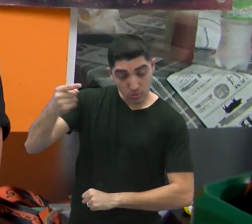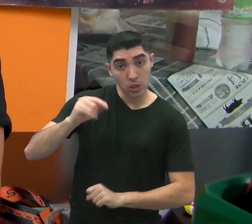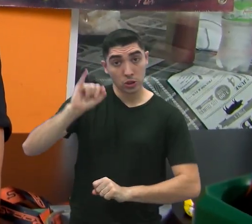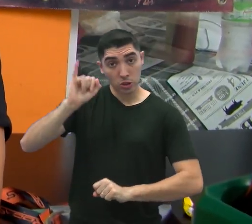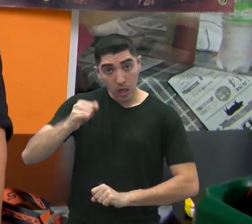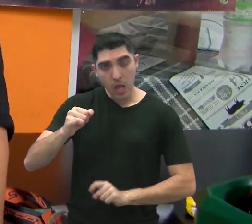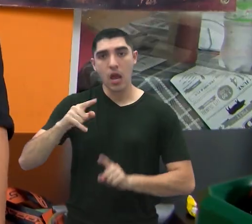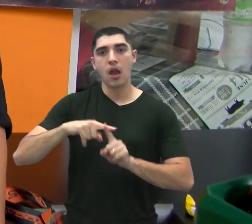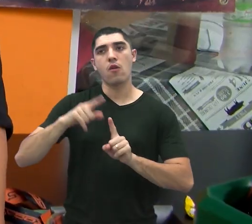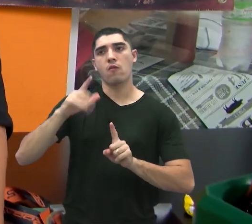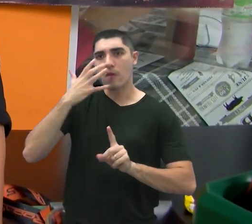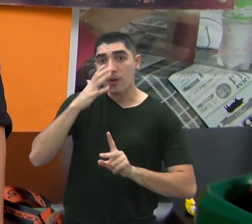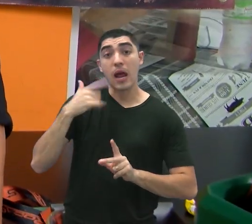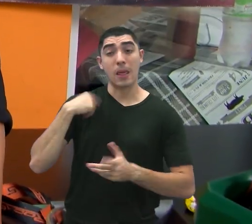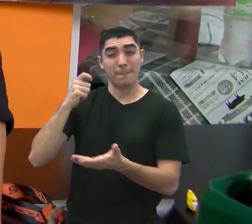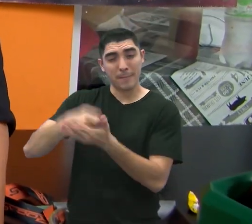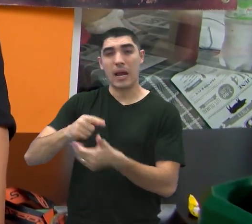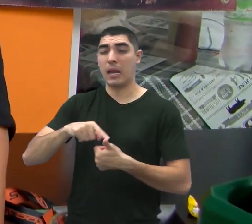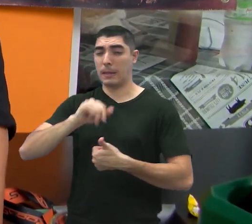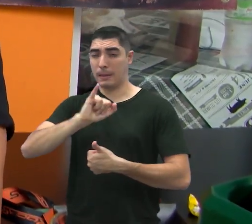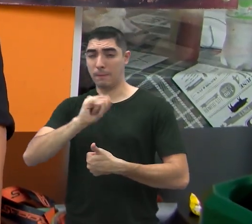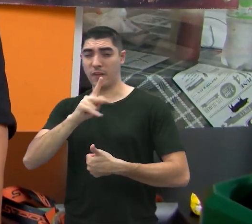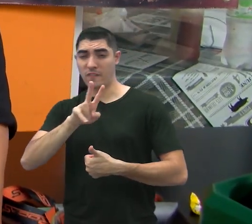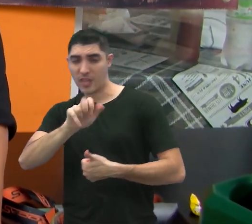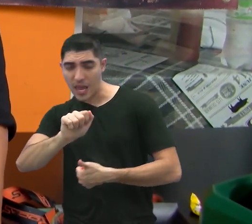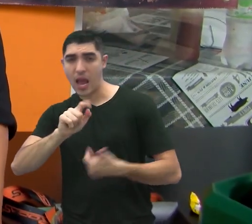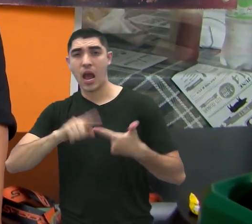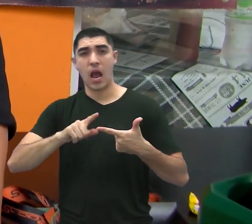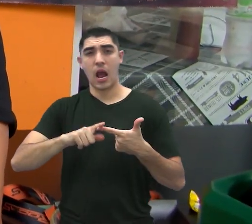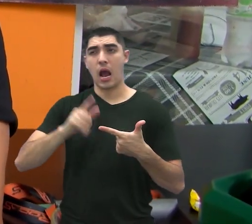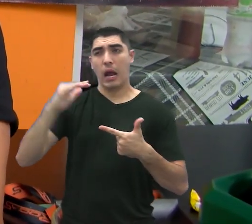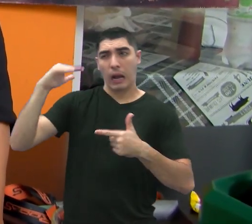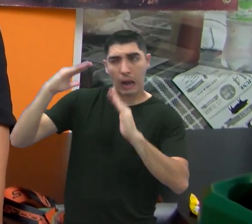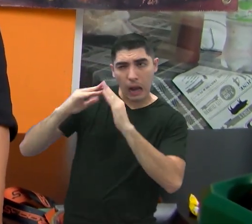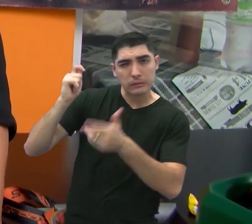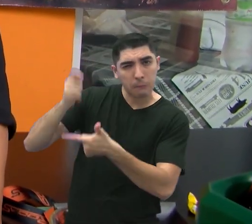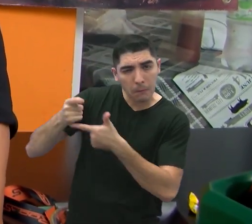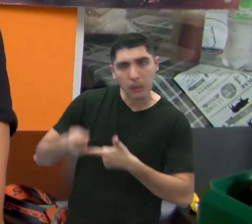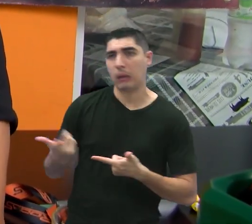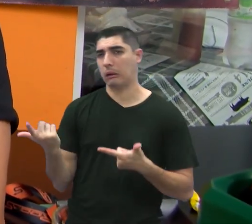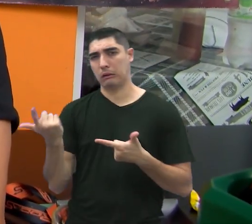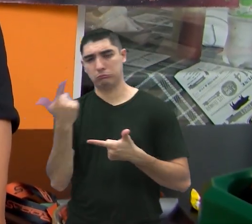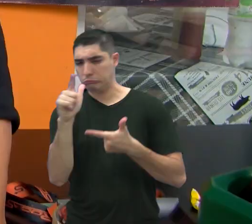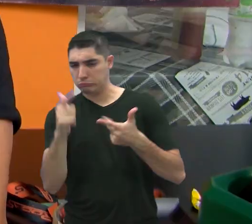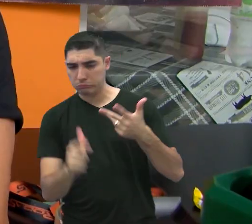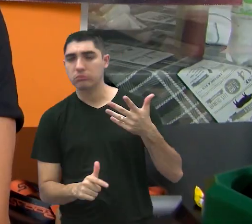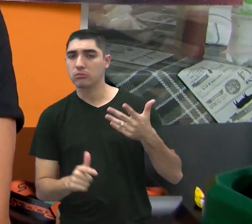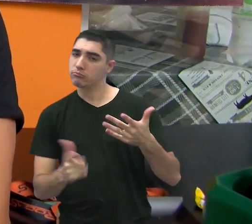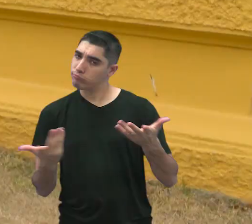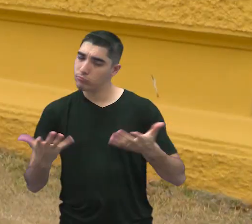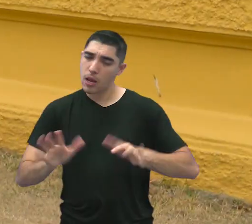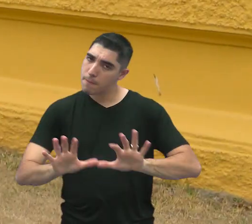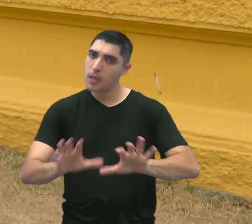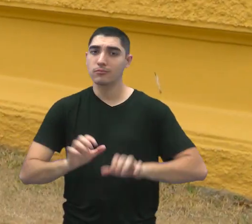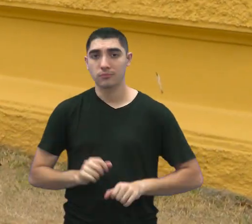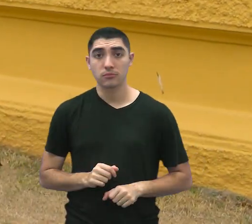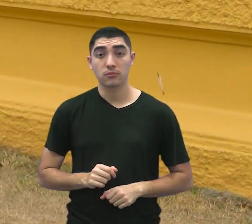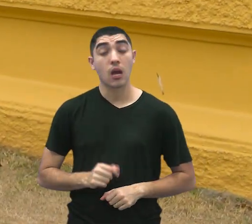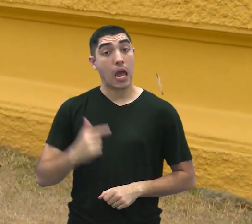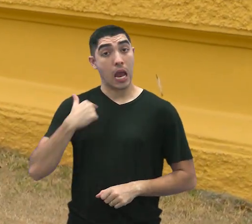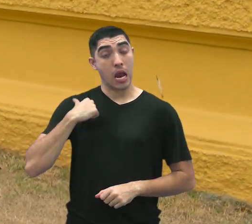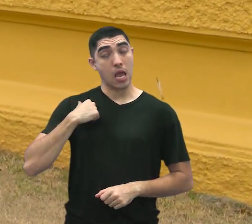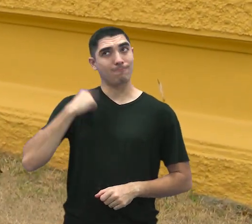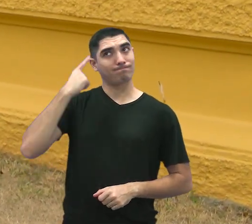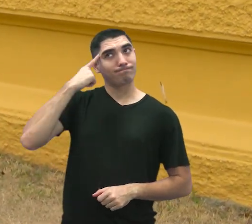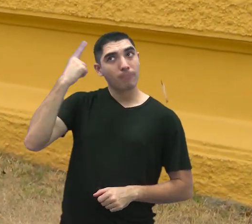planejo tudo, por causa do PVA, tem tudo, né? Despesa em casa, tem isso, aquilo. E é assim que funciona. Os planos que eu